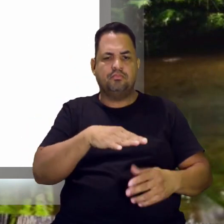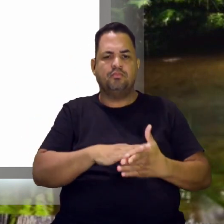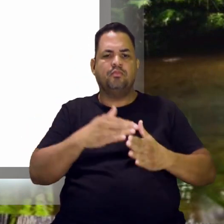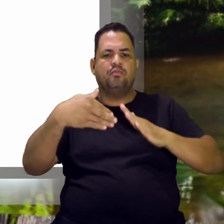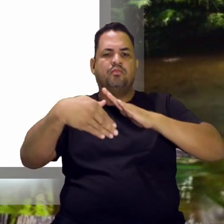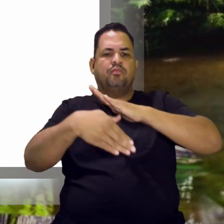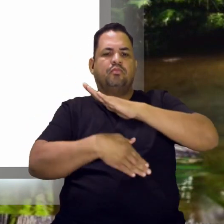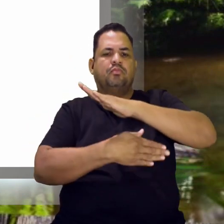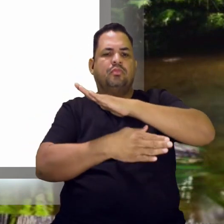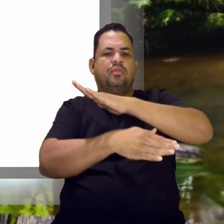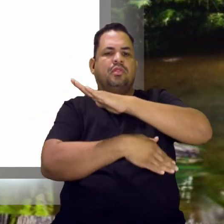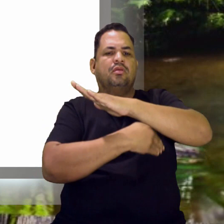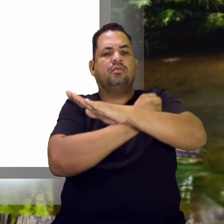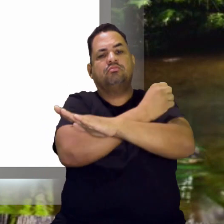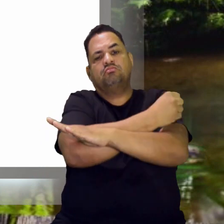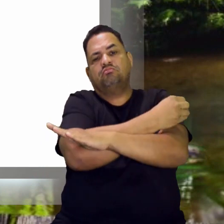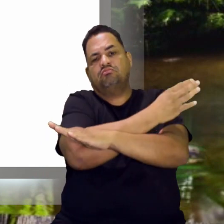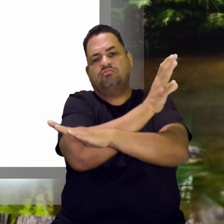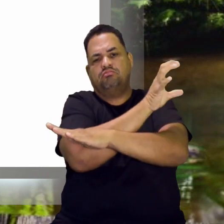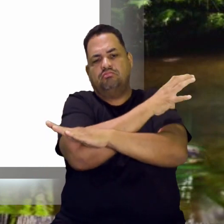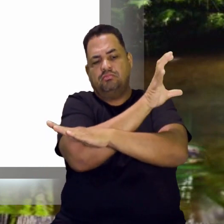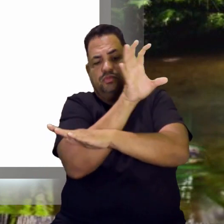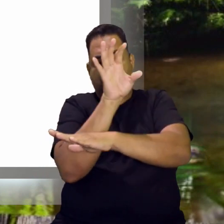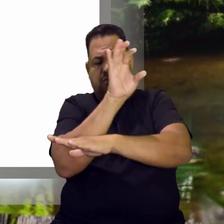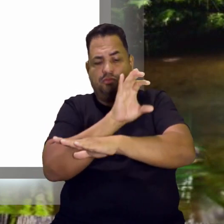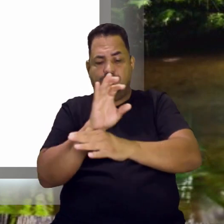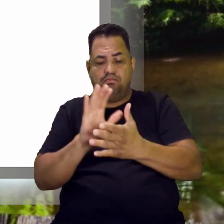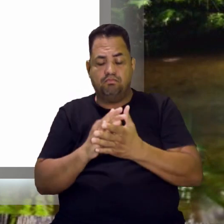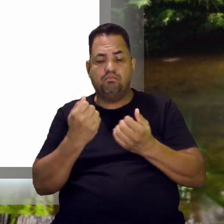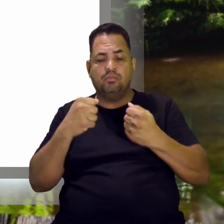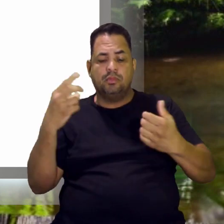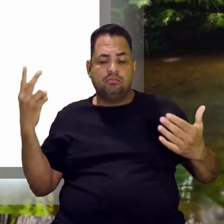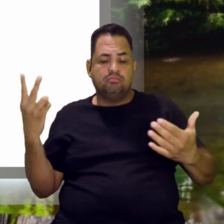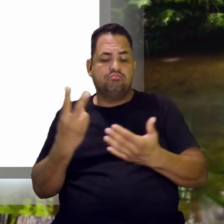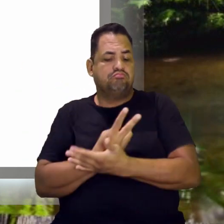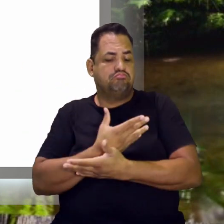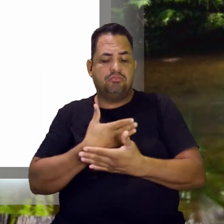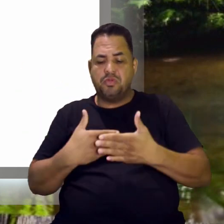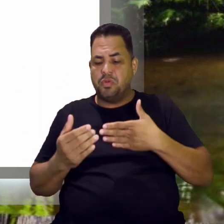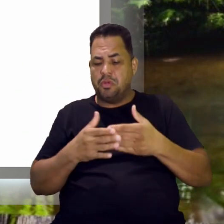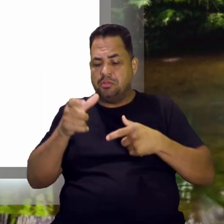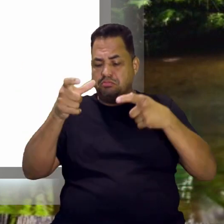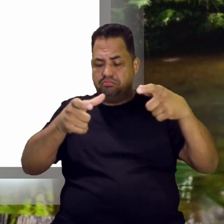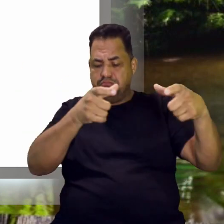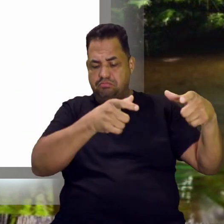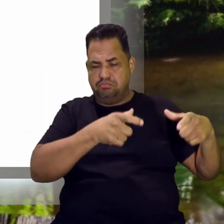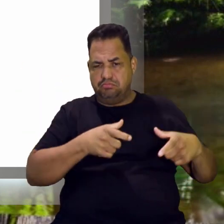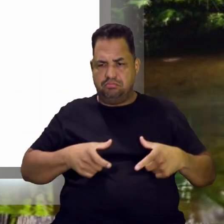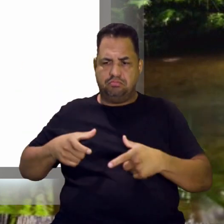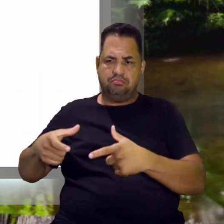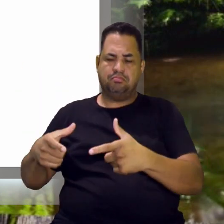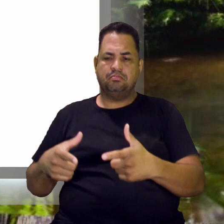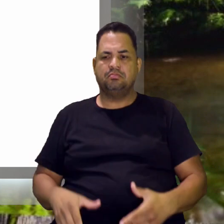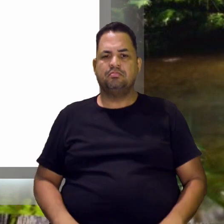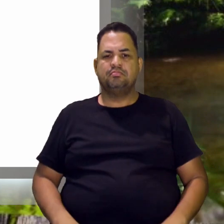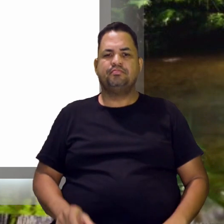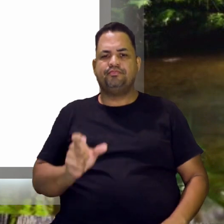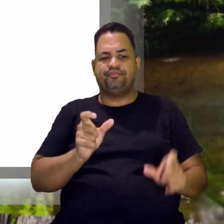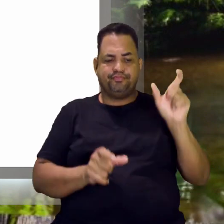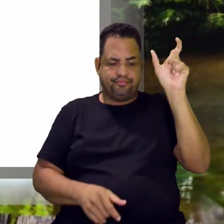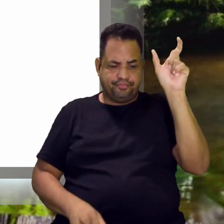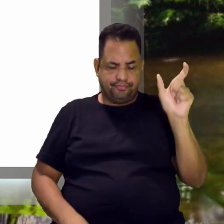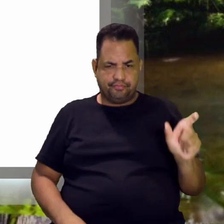ecossistema, ele pode se formar em qualquer lugar que você imagine. Tá? Um ecossistema vai ser o